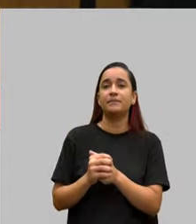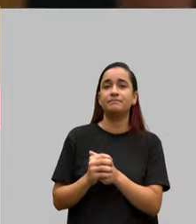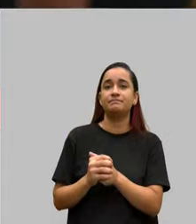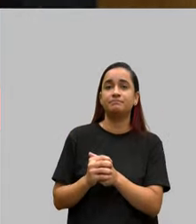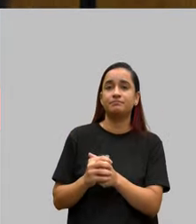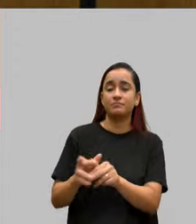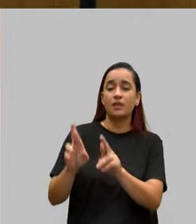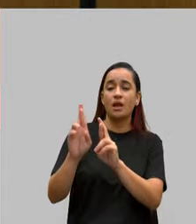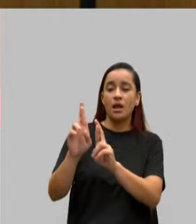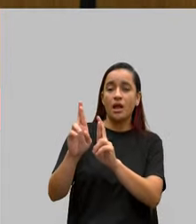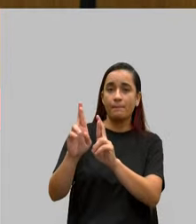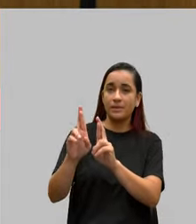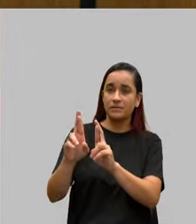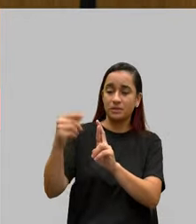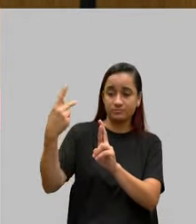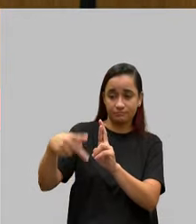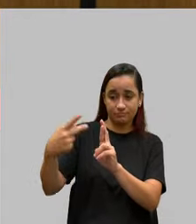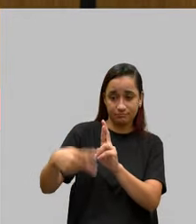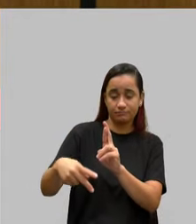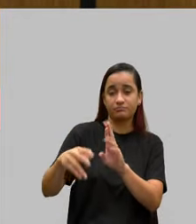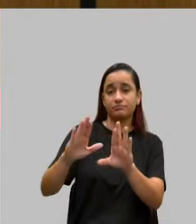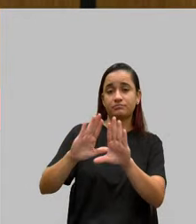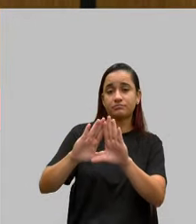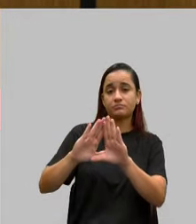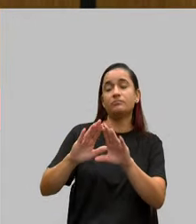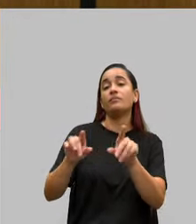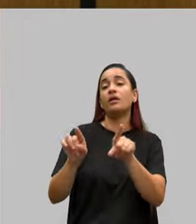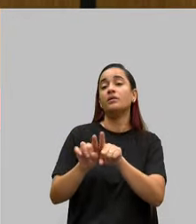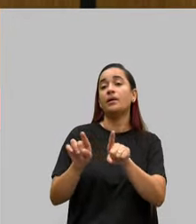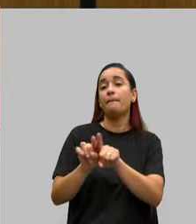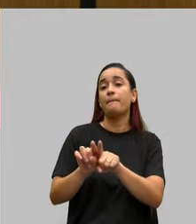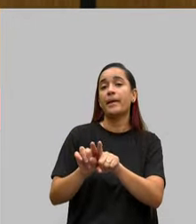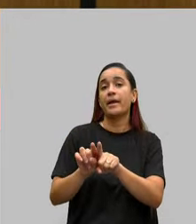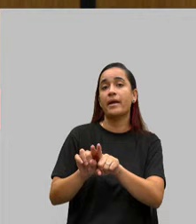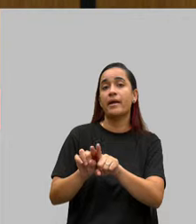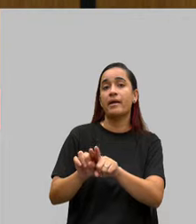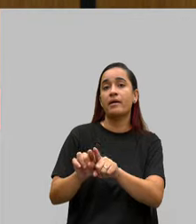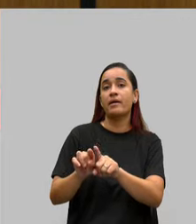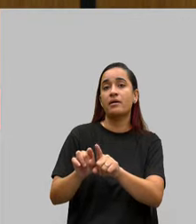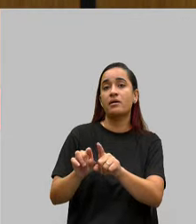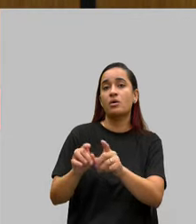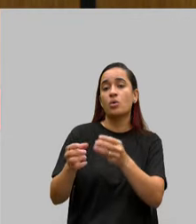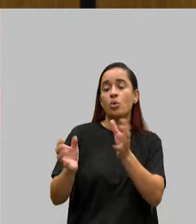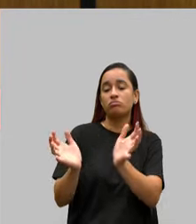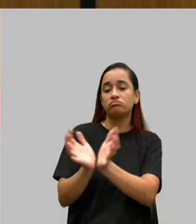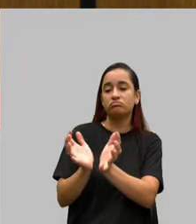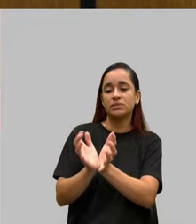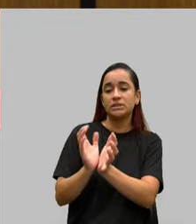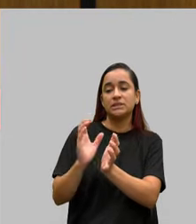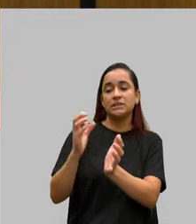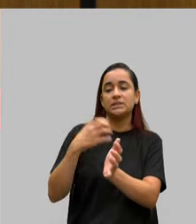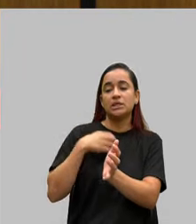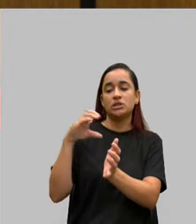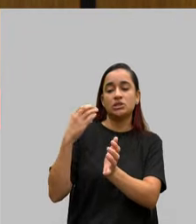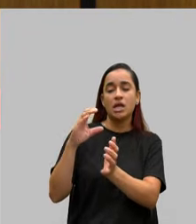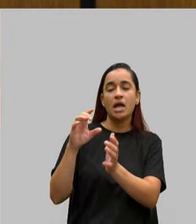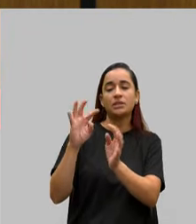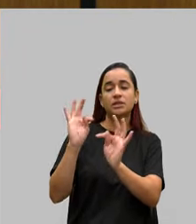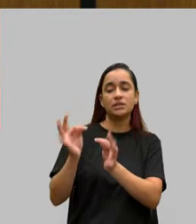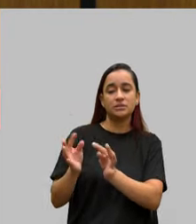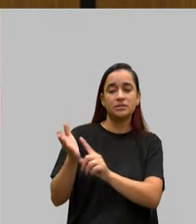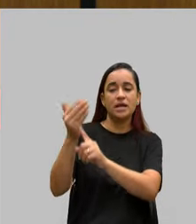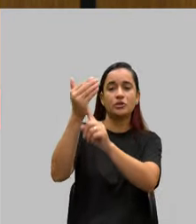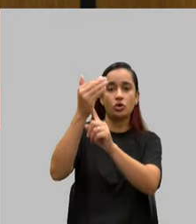representante aqui da casa e da comissão de Educação Ciência e Tecnologia da Assembleia Legislativa a